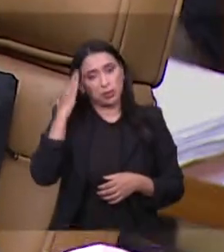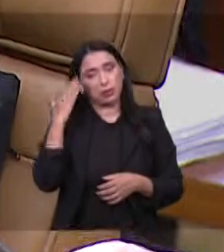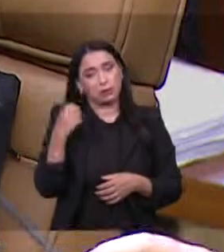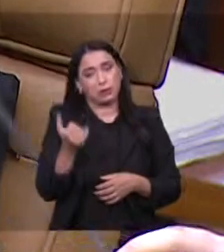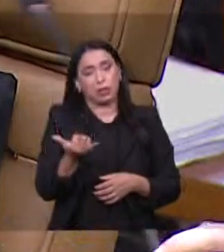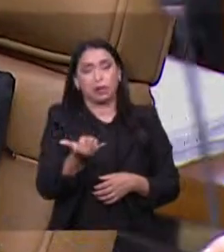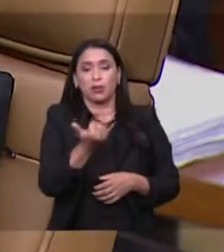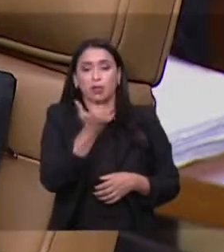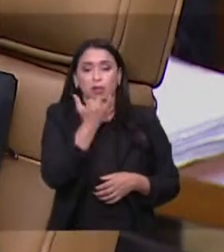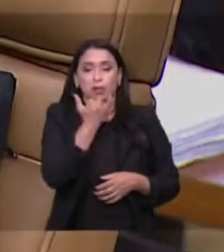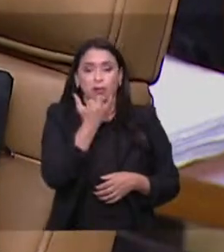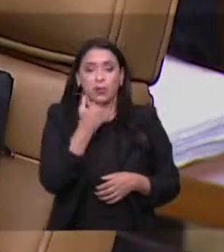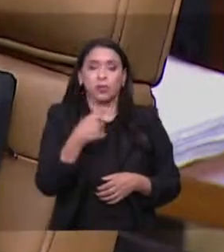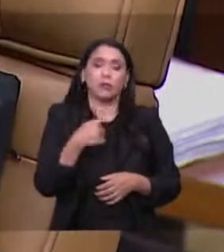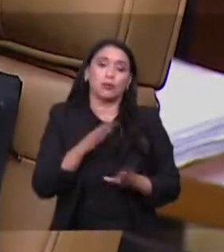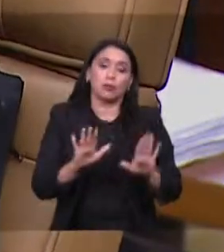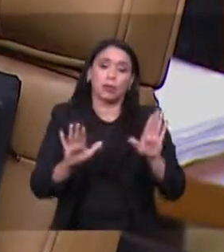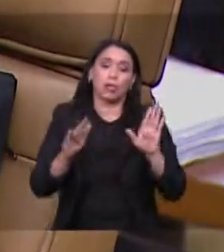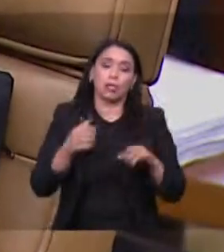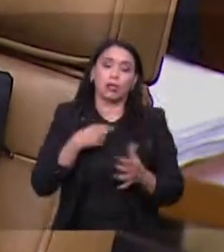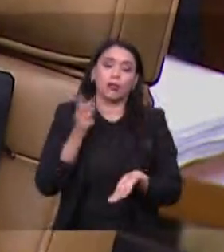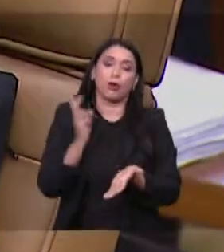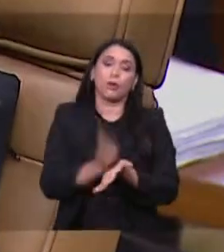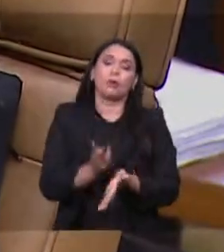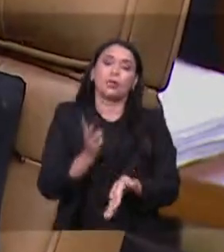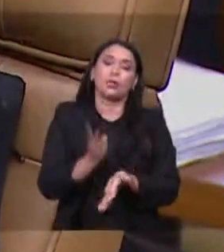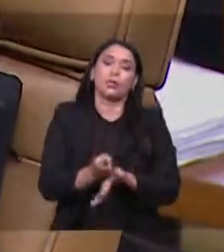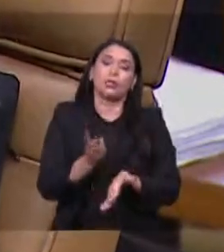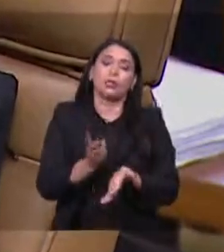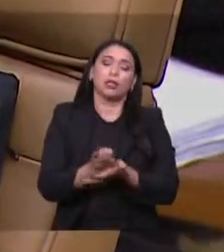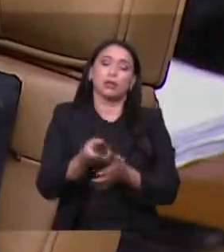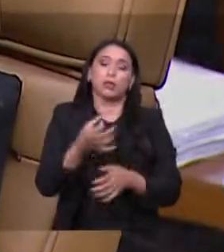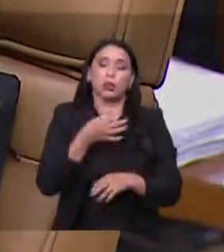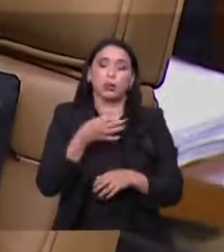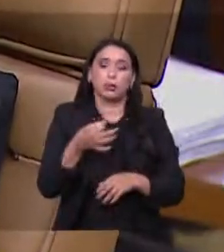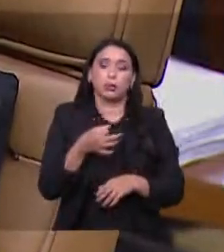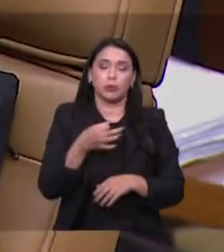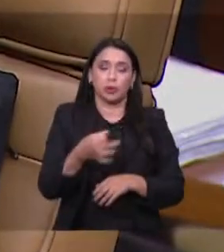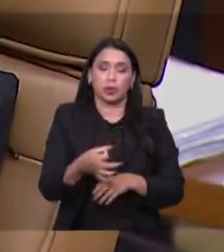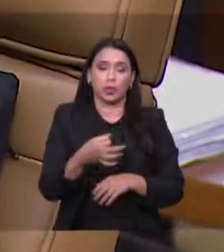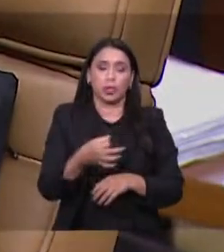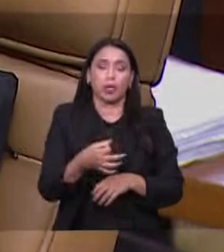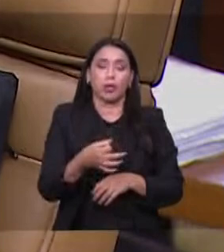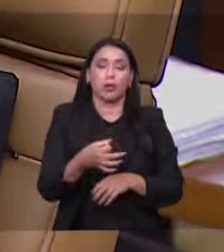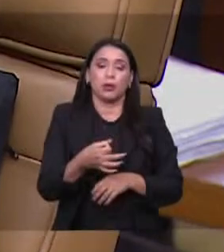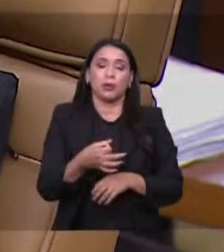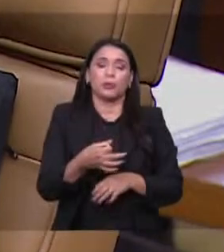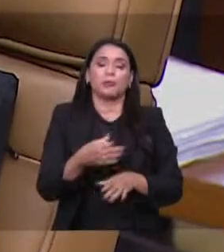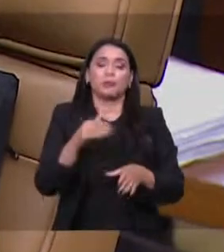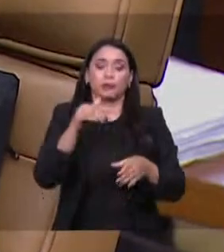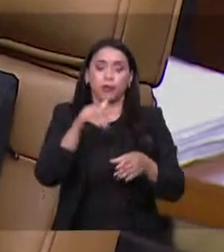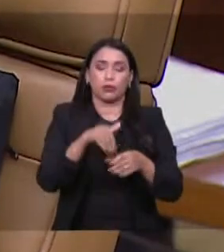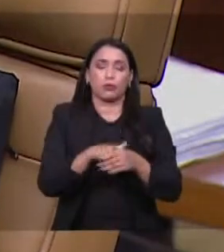peço todas as vênias para manter o meu posicionamento no sentido de que